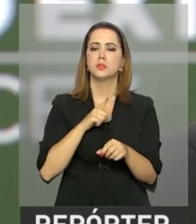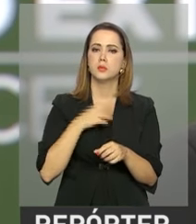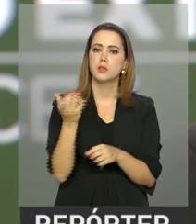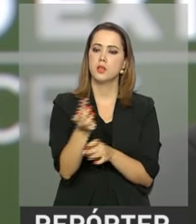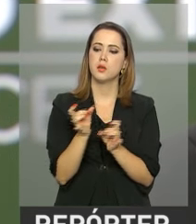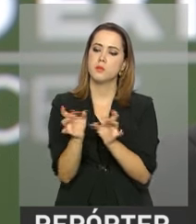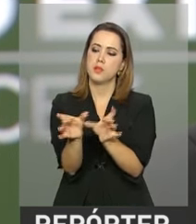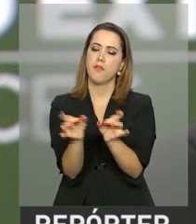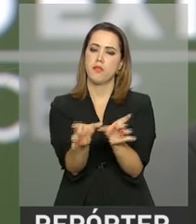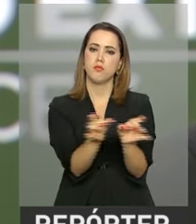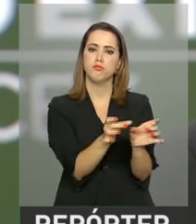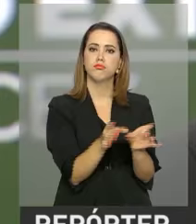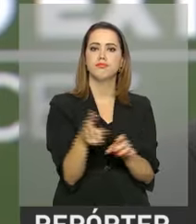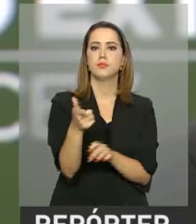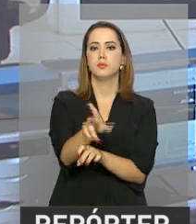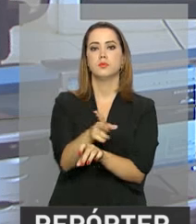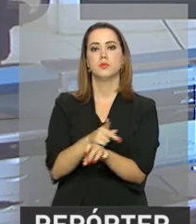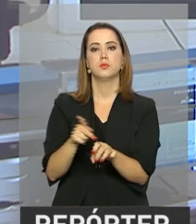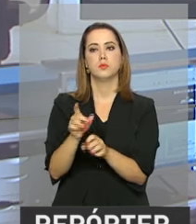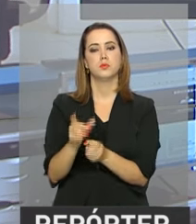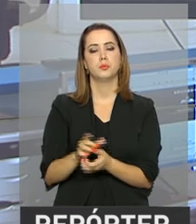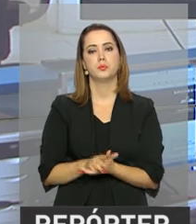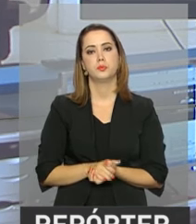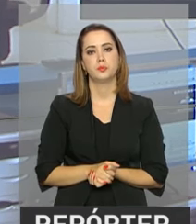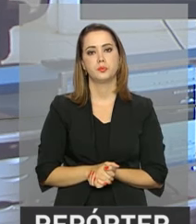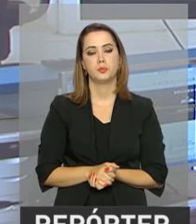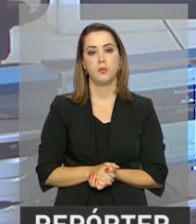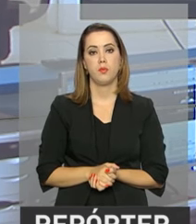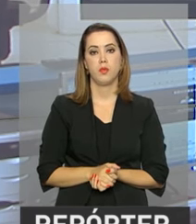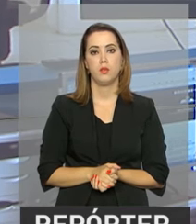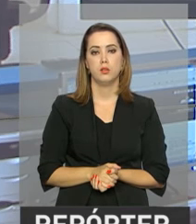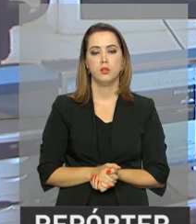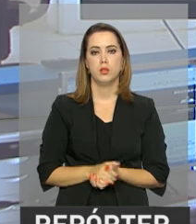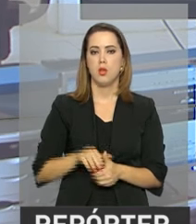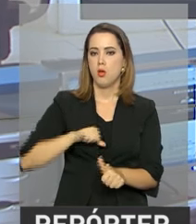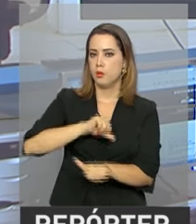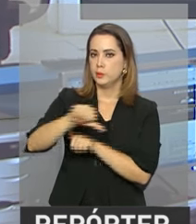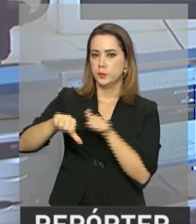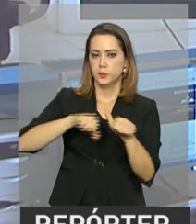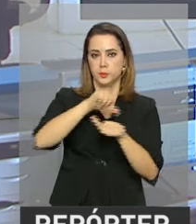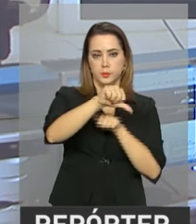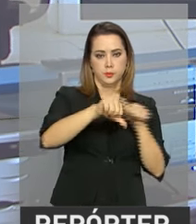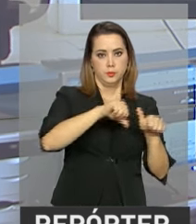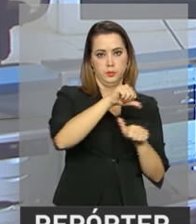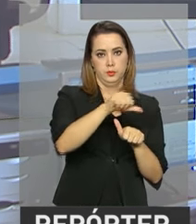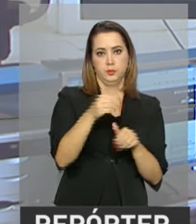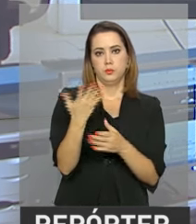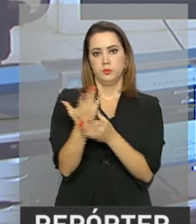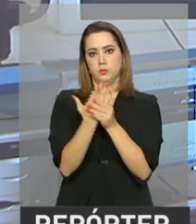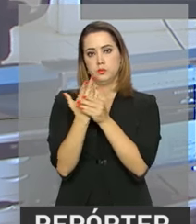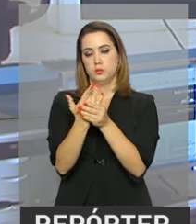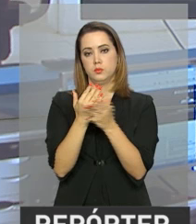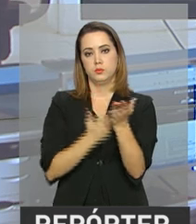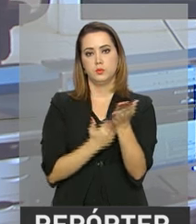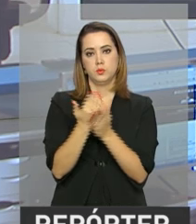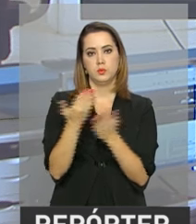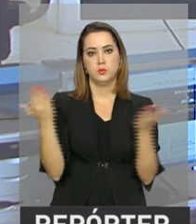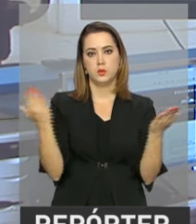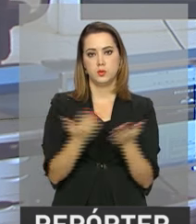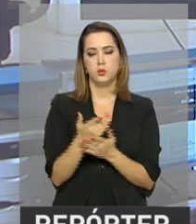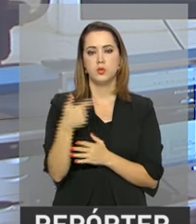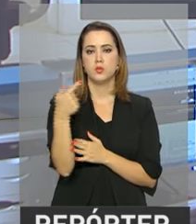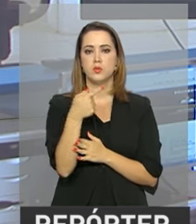aí de uma melhora da atividade econômica. O revezamento da tocha paralímpica começou hoje em Brasília. Ao longo